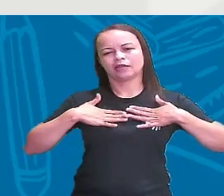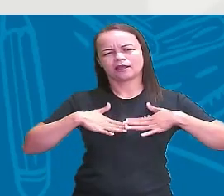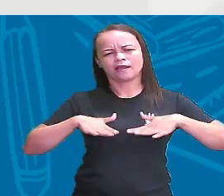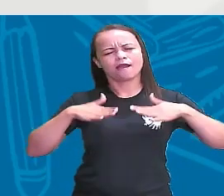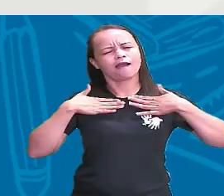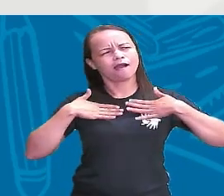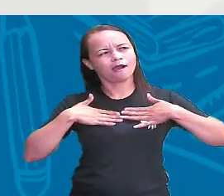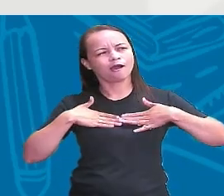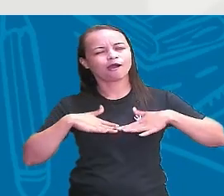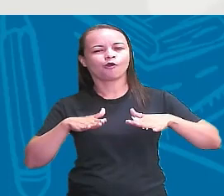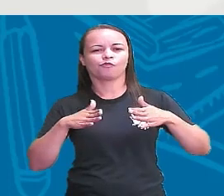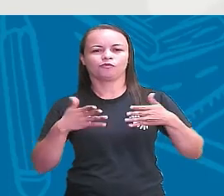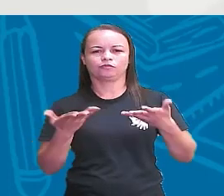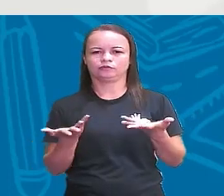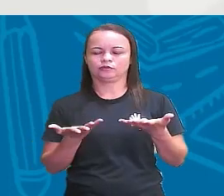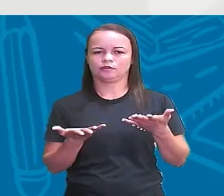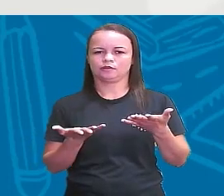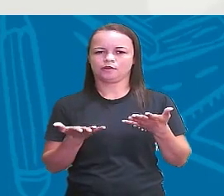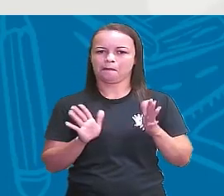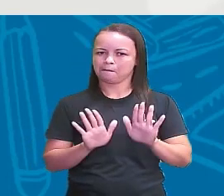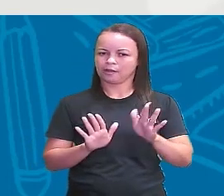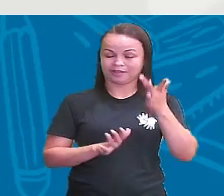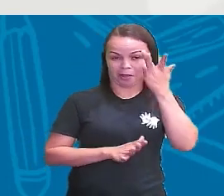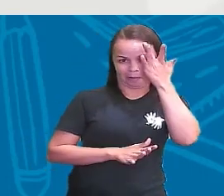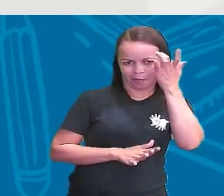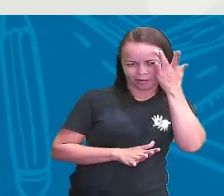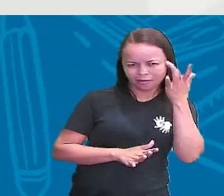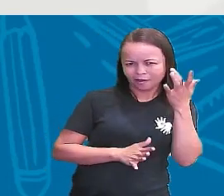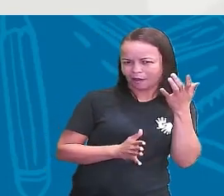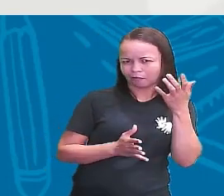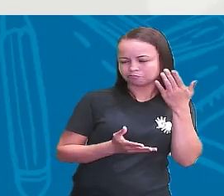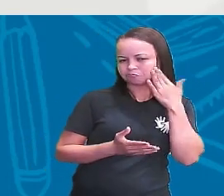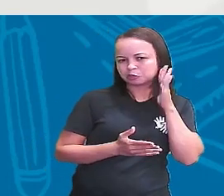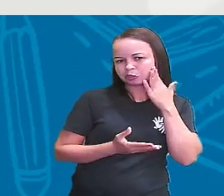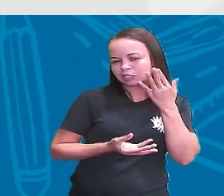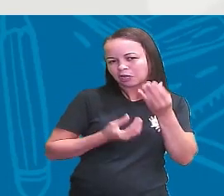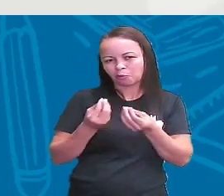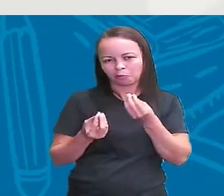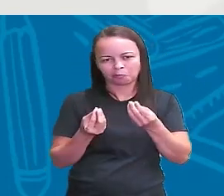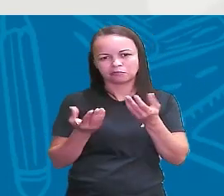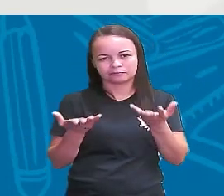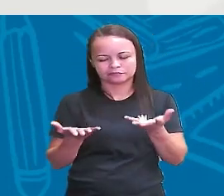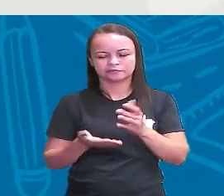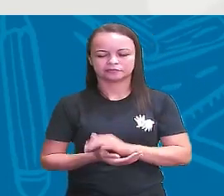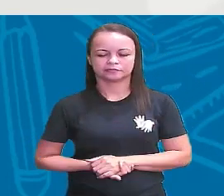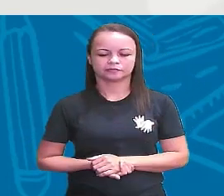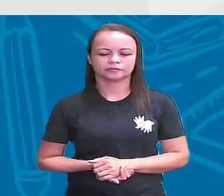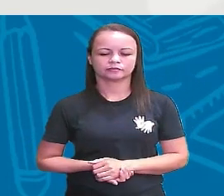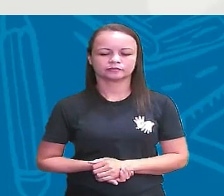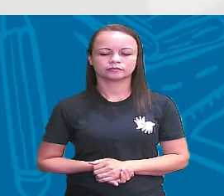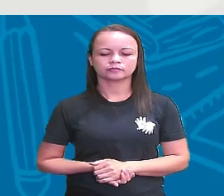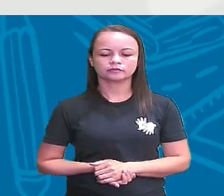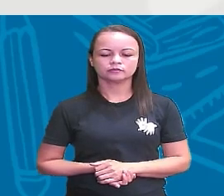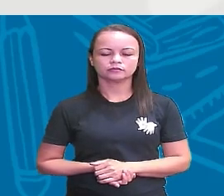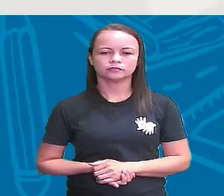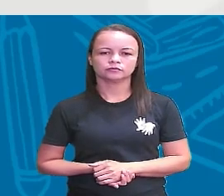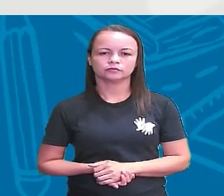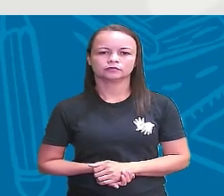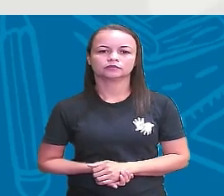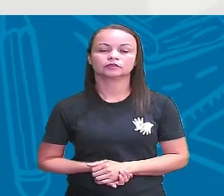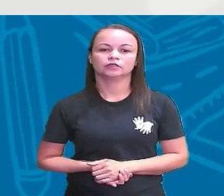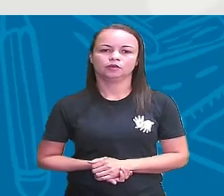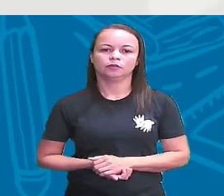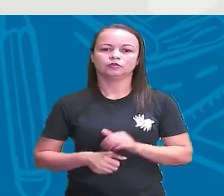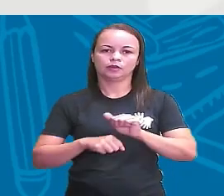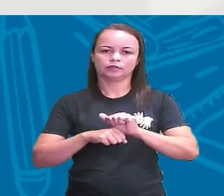está tranquilo, mas amanhã possa ser que não esteja mais, tá bom? O mesmo